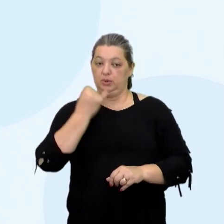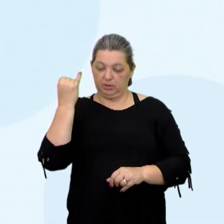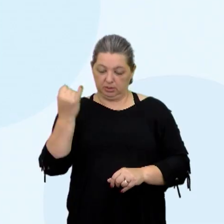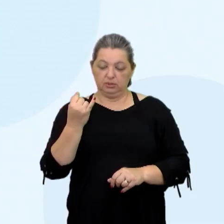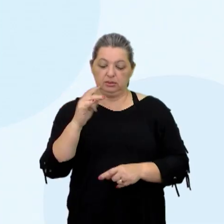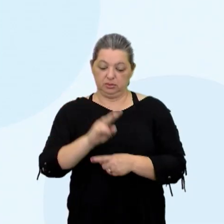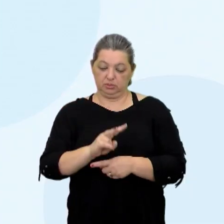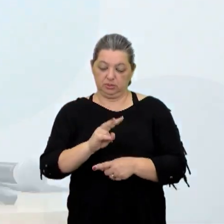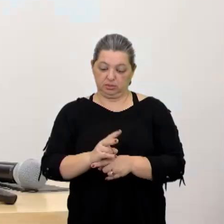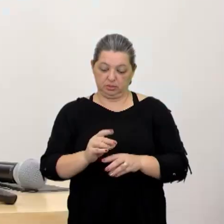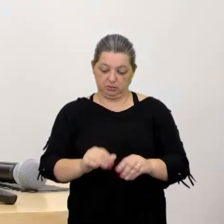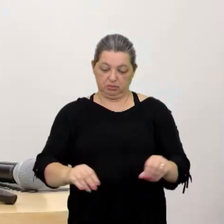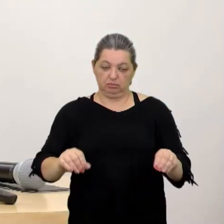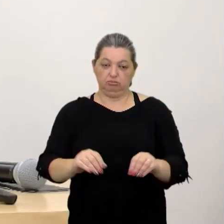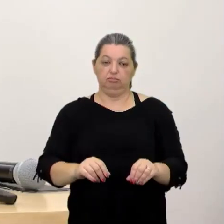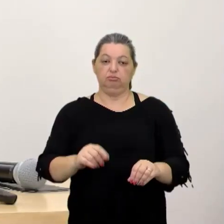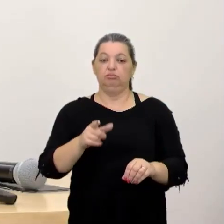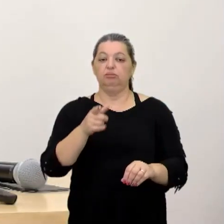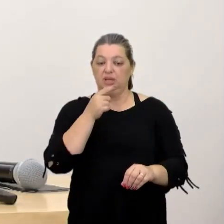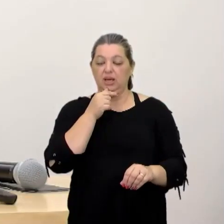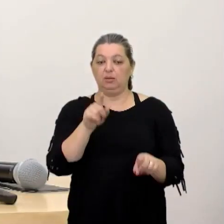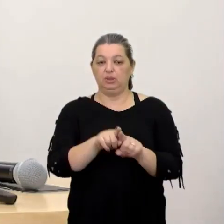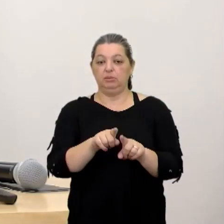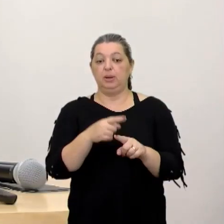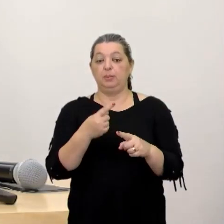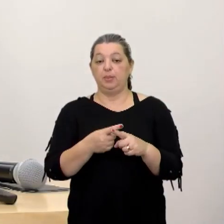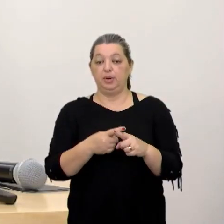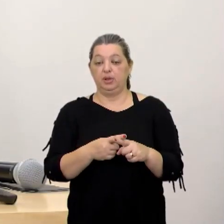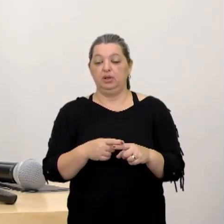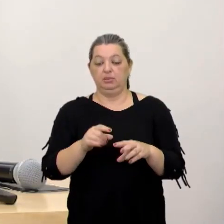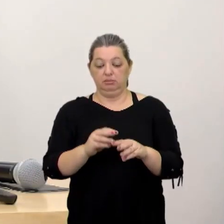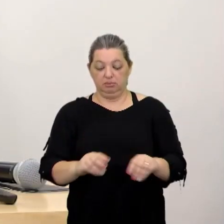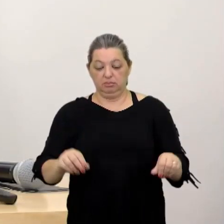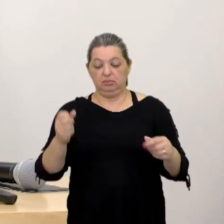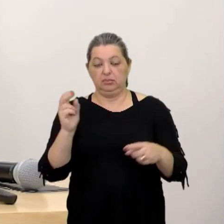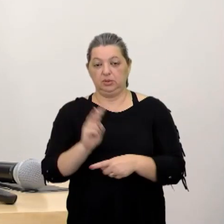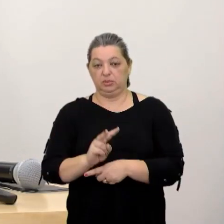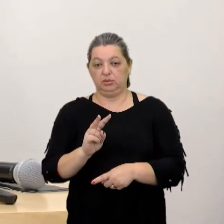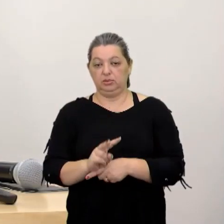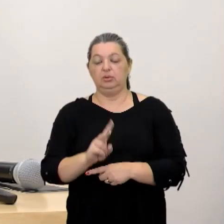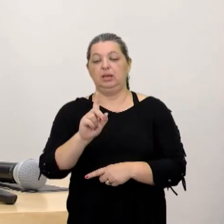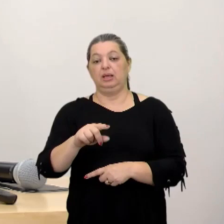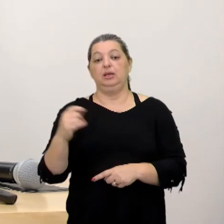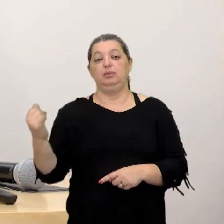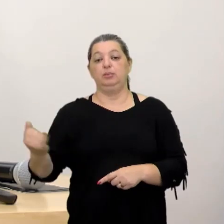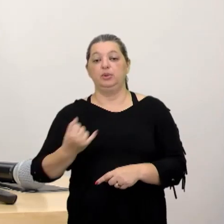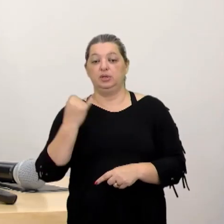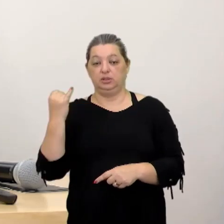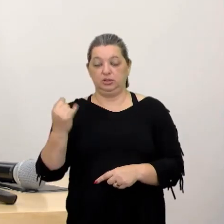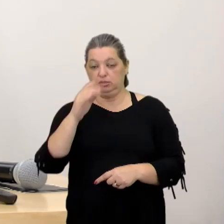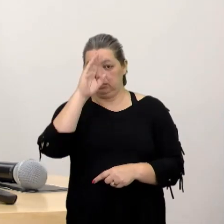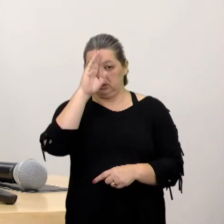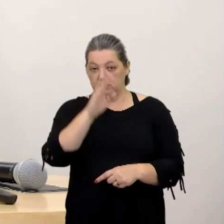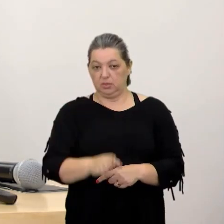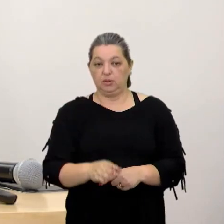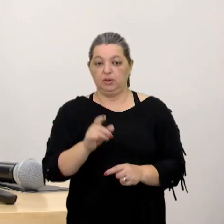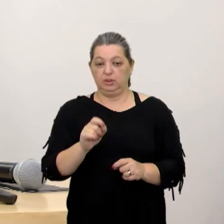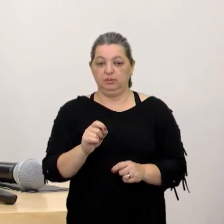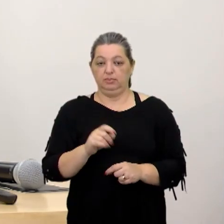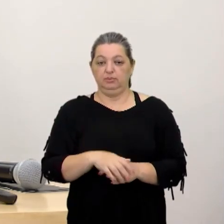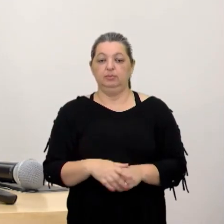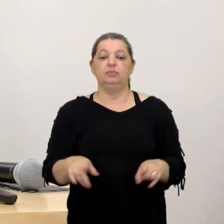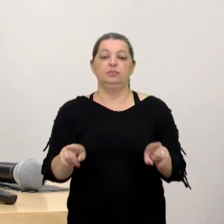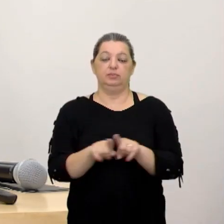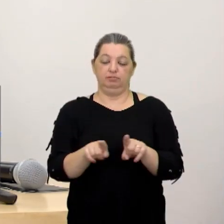solo e da água. Então veja o quanto o solo, né, sendo preservado, ele é importante, principalmente